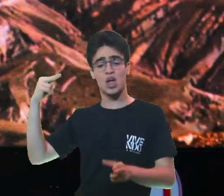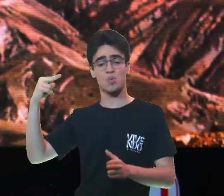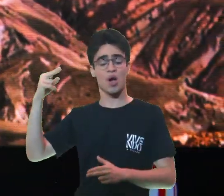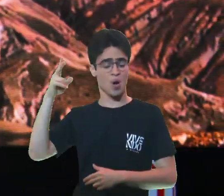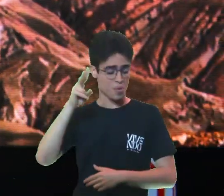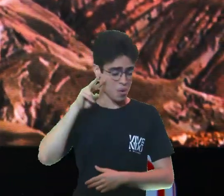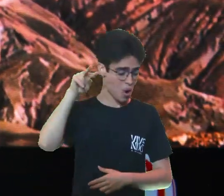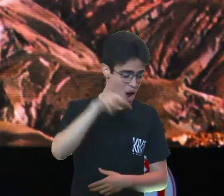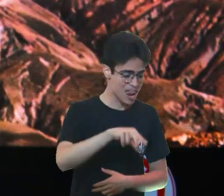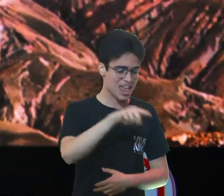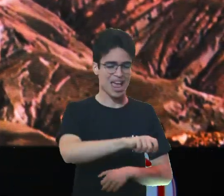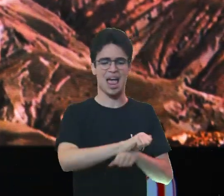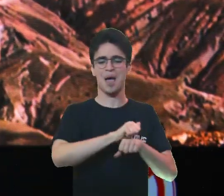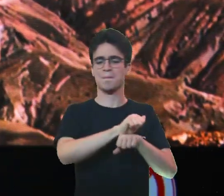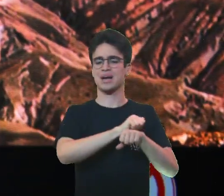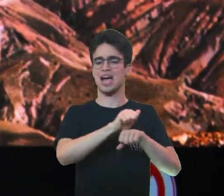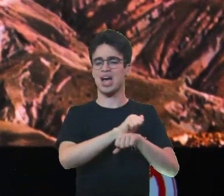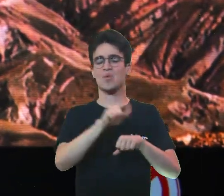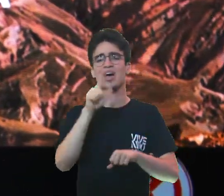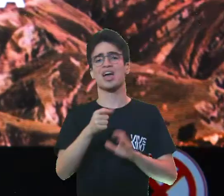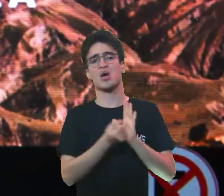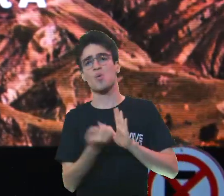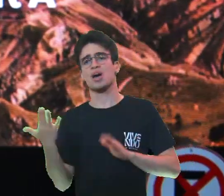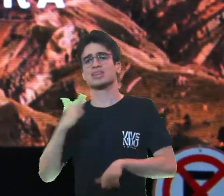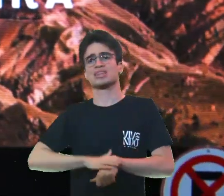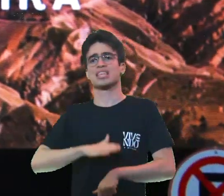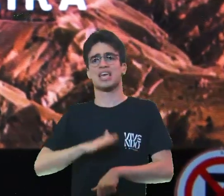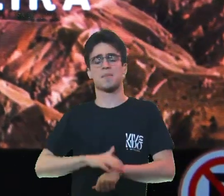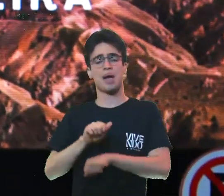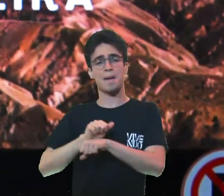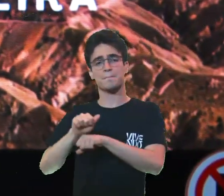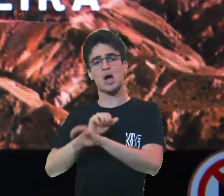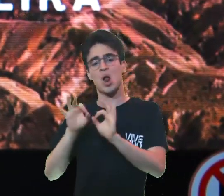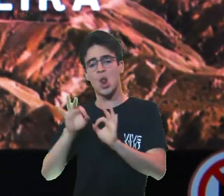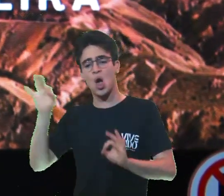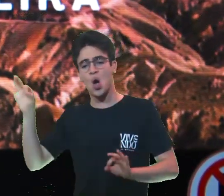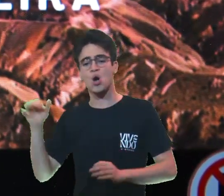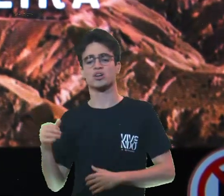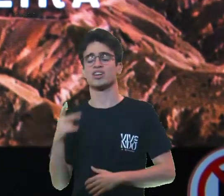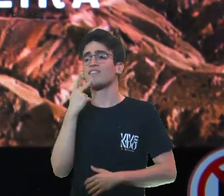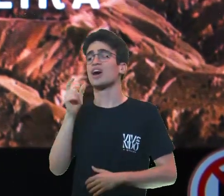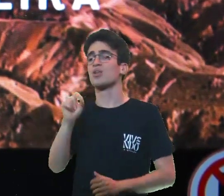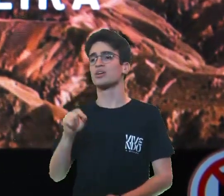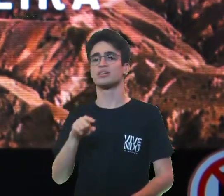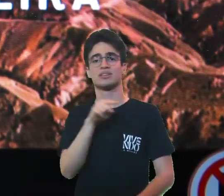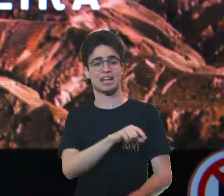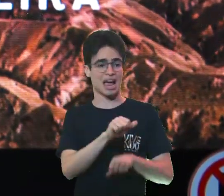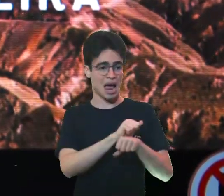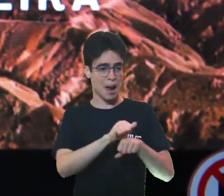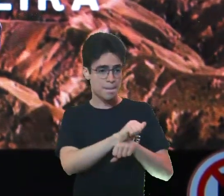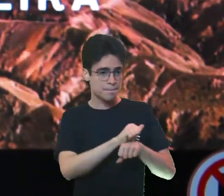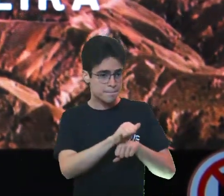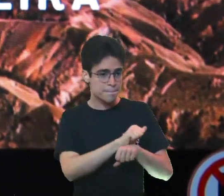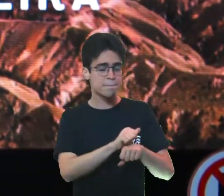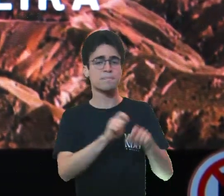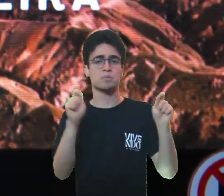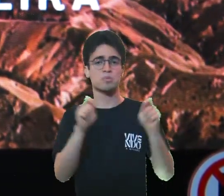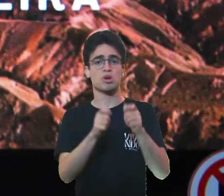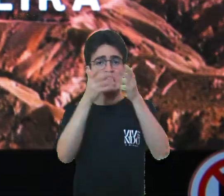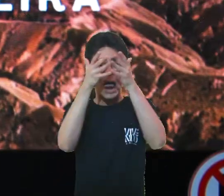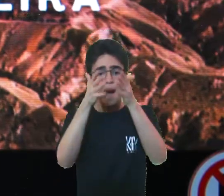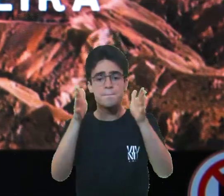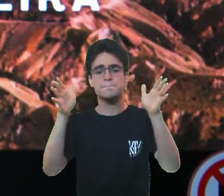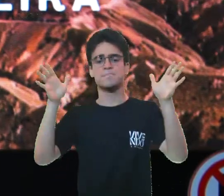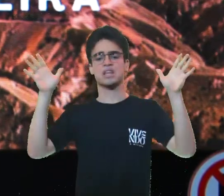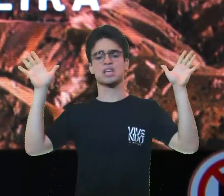Abraão, há tanto tempo distante de nós, e diz, ergue os olhos. Abraão, amplia o seu